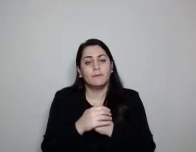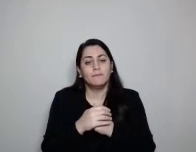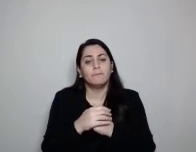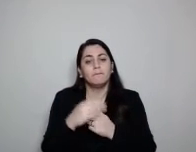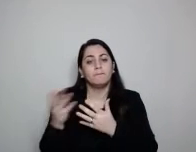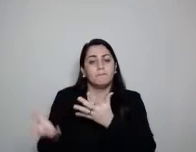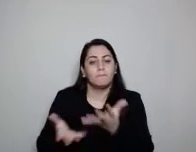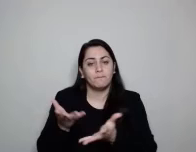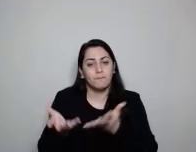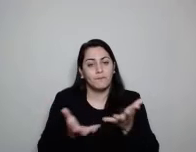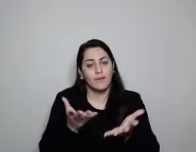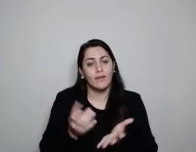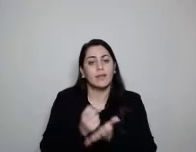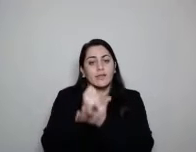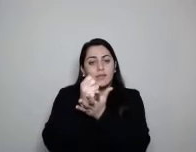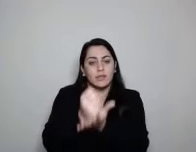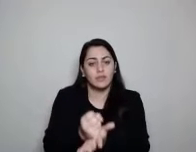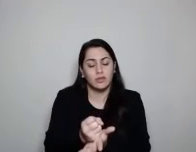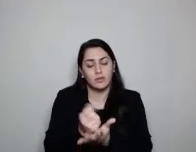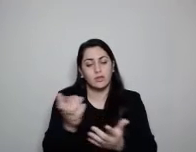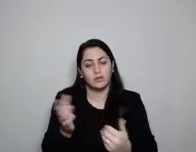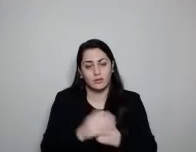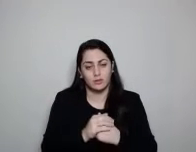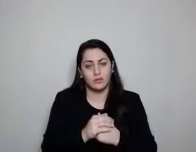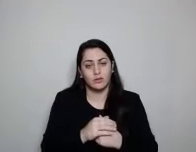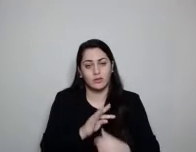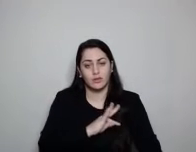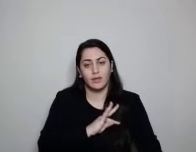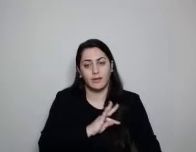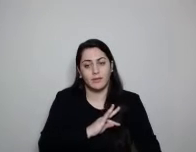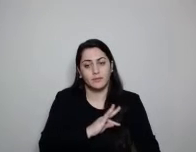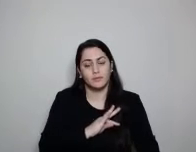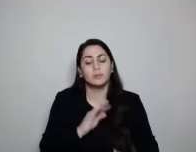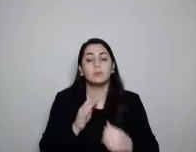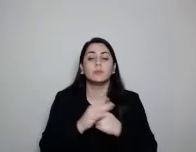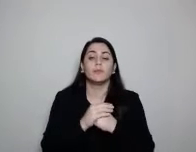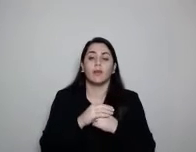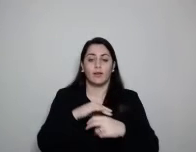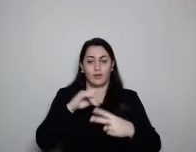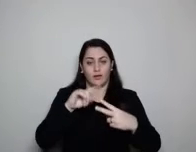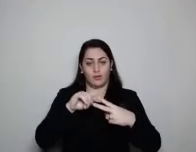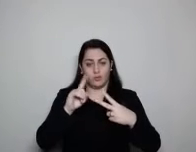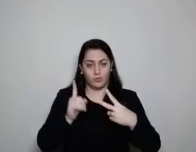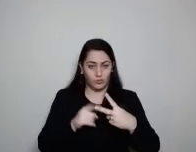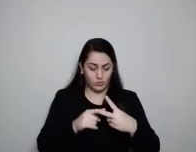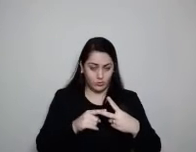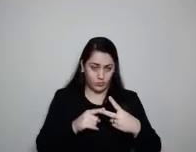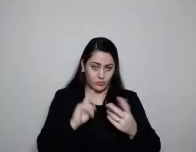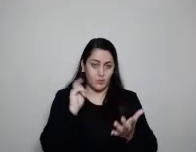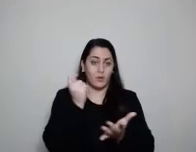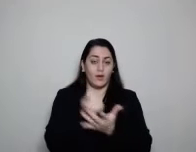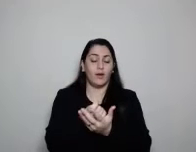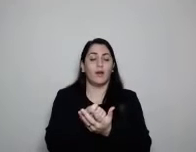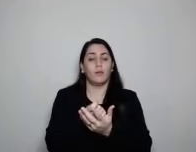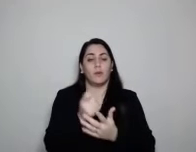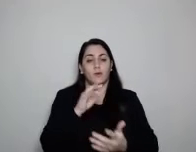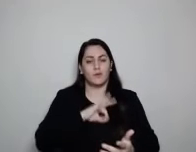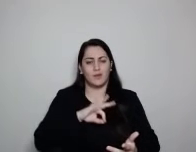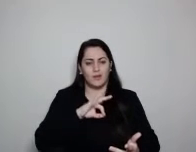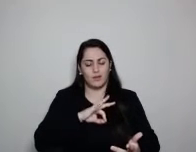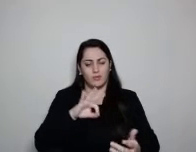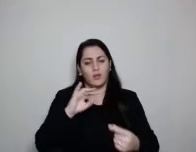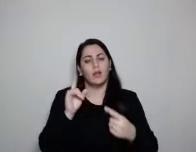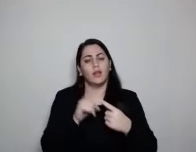assistência técnica. E há duas formas de remuneração desse serviço de assistência técnica. A primeira